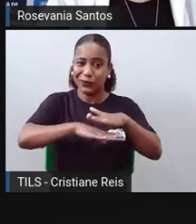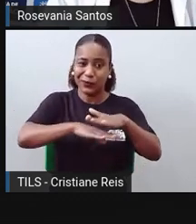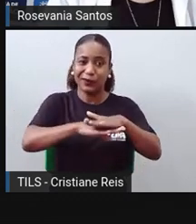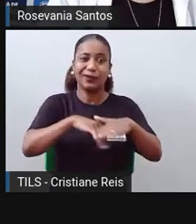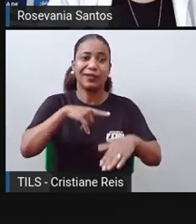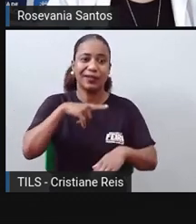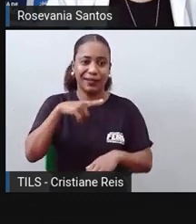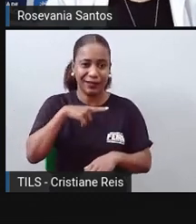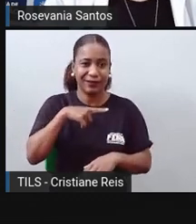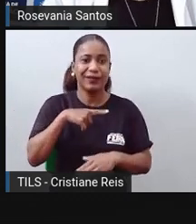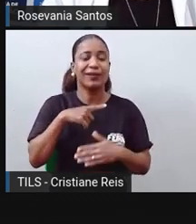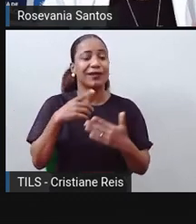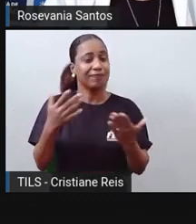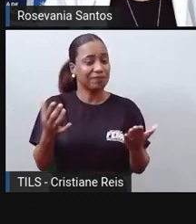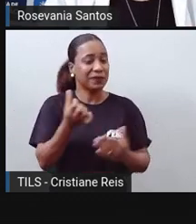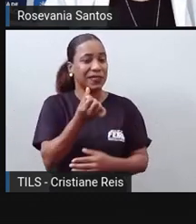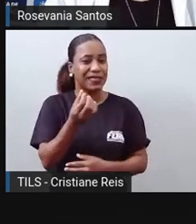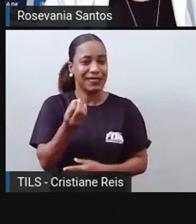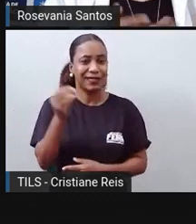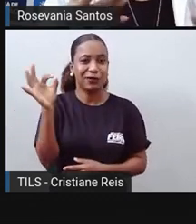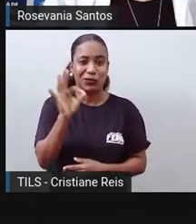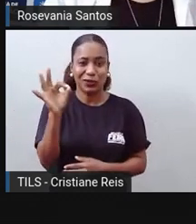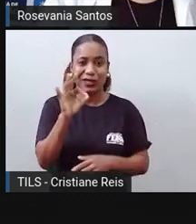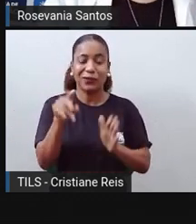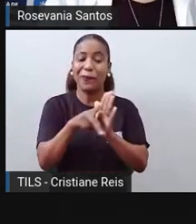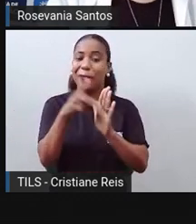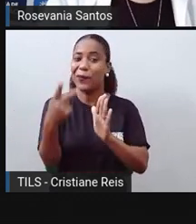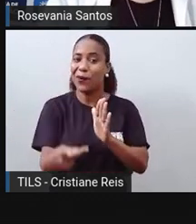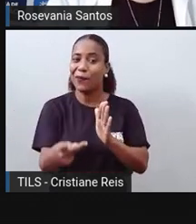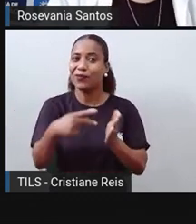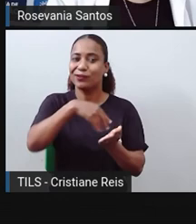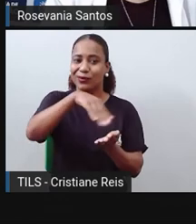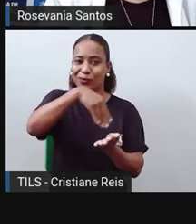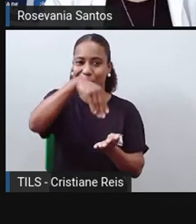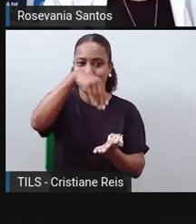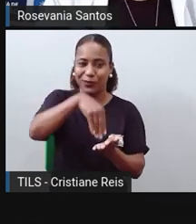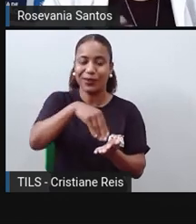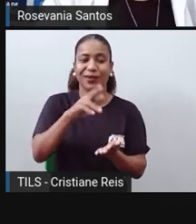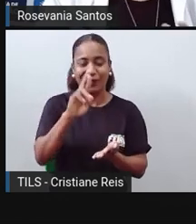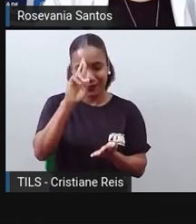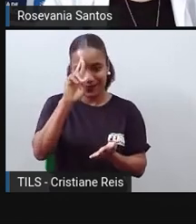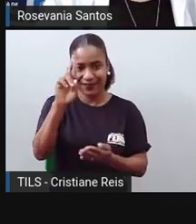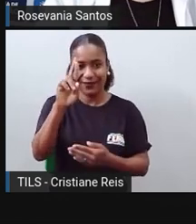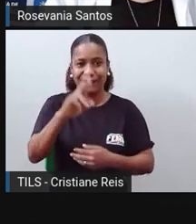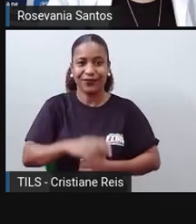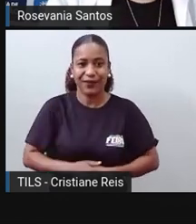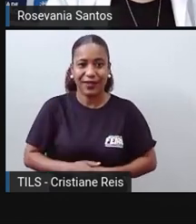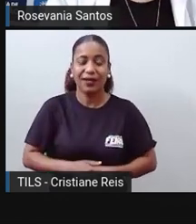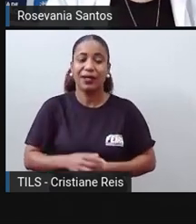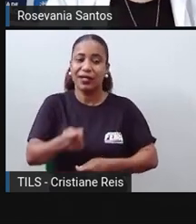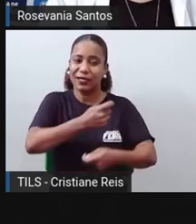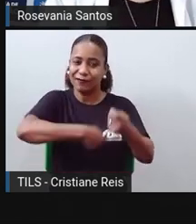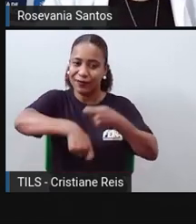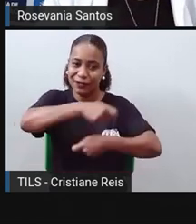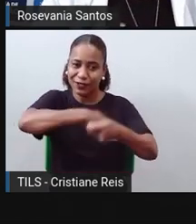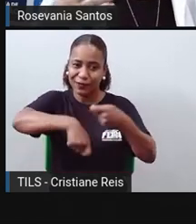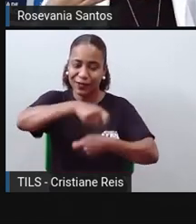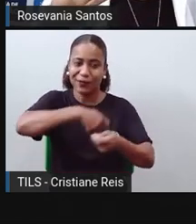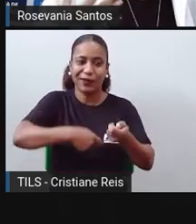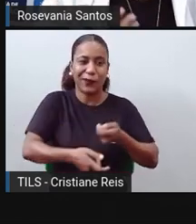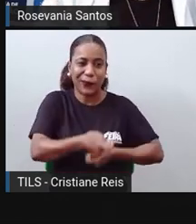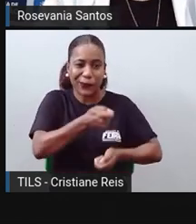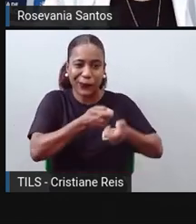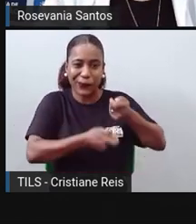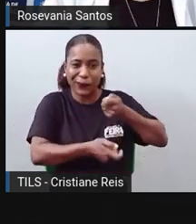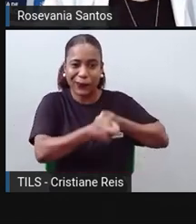cerca de 60%, está lá na mão deles, embora eles não produzam tanto assim, porque precisa de investimento também nisso.